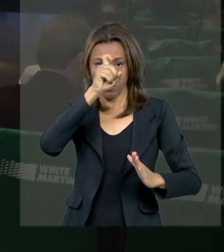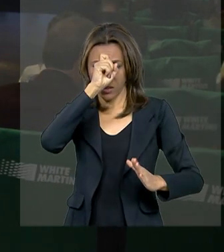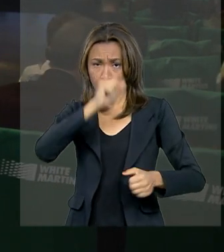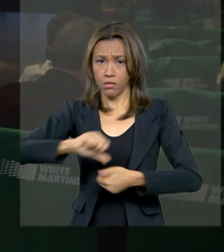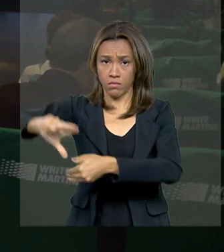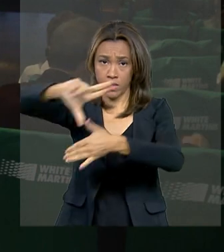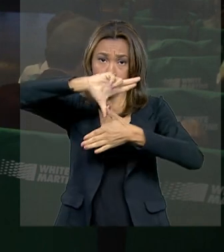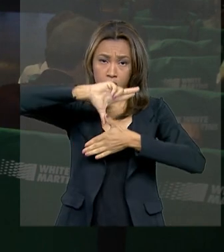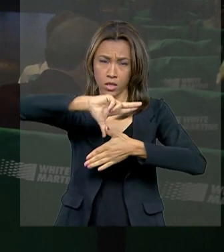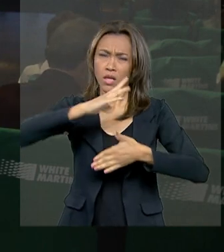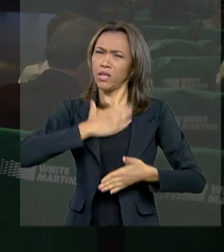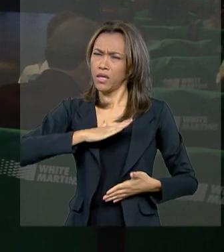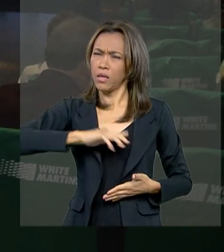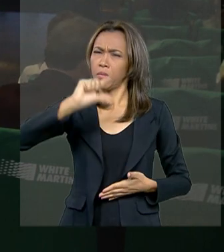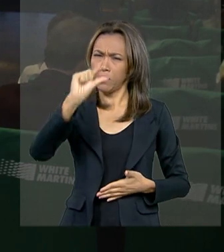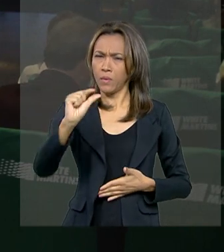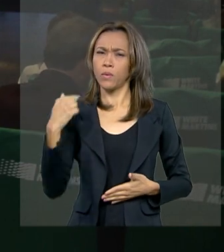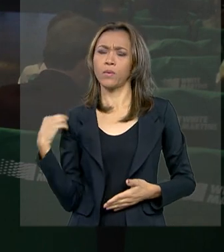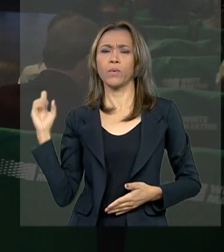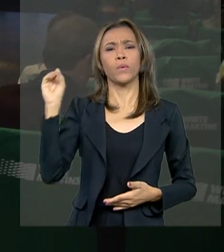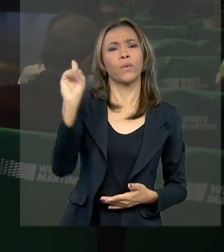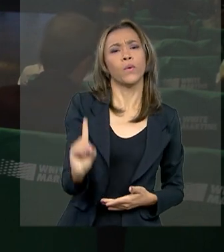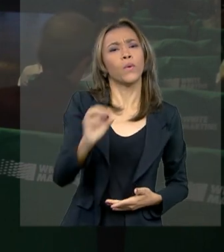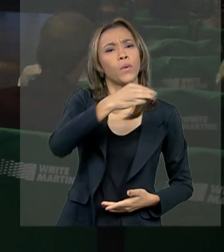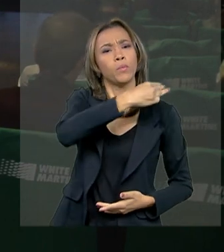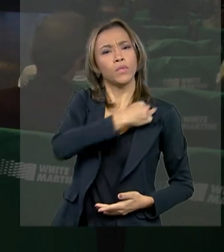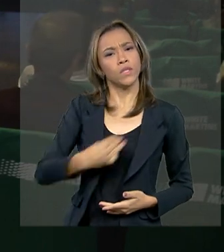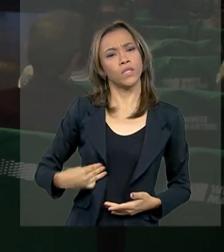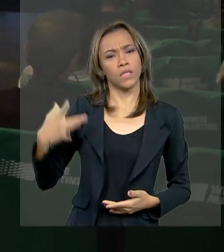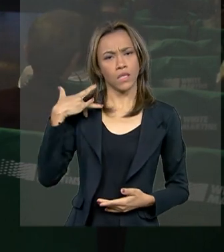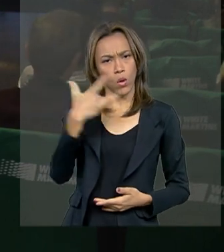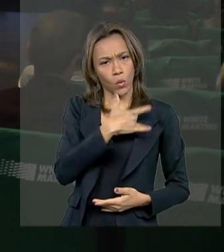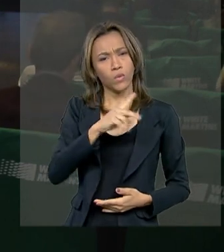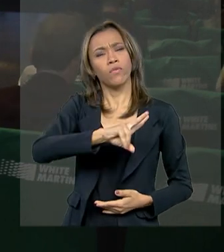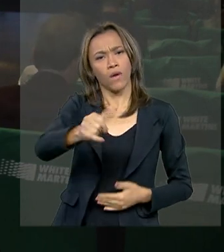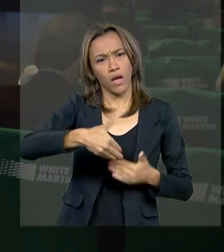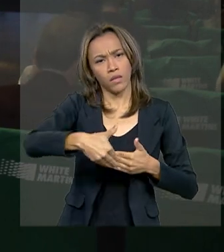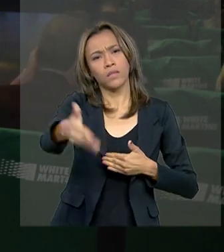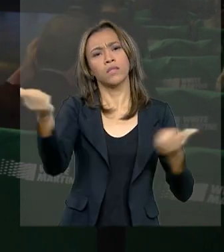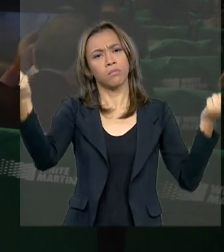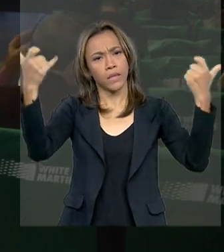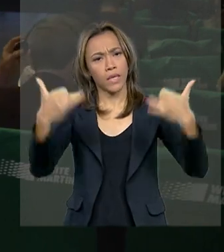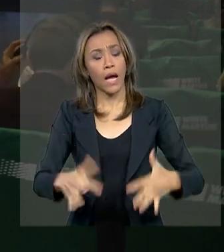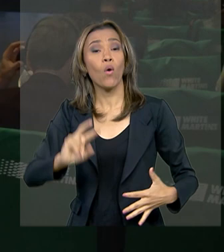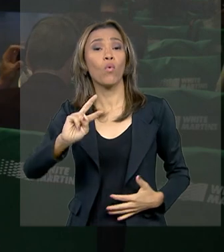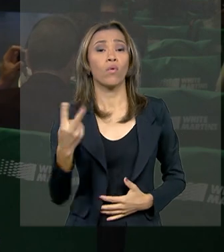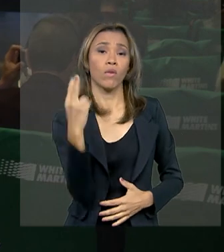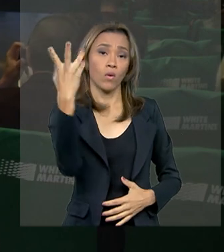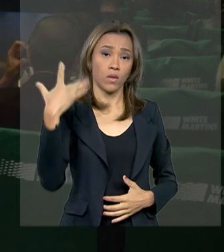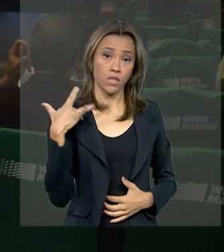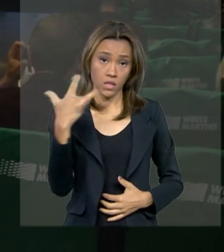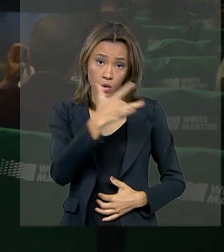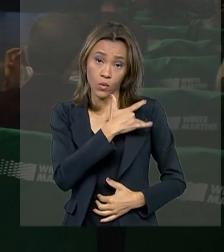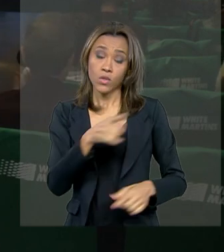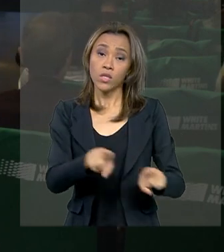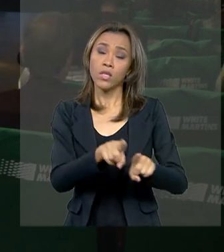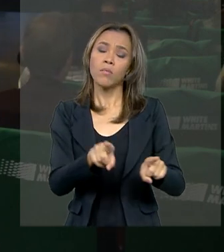Saúde fala daqui a pouquinho, às 11h30, sobre saúde baseada em valor, o papel do hospital como